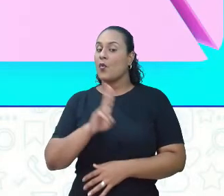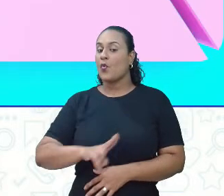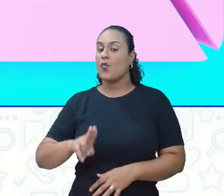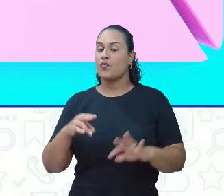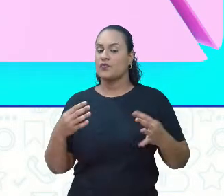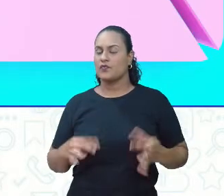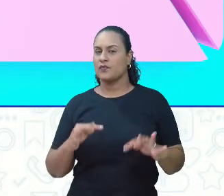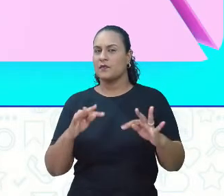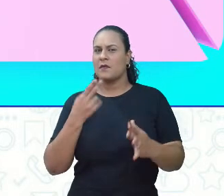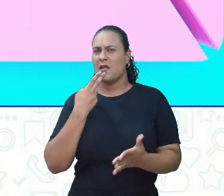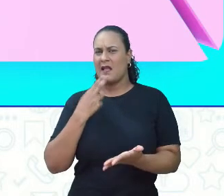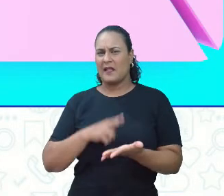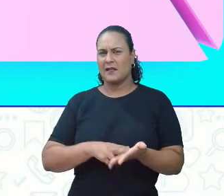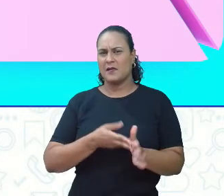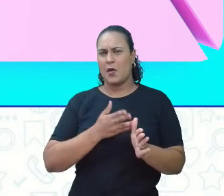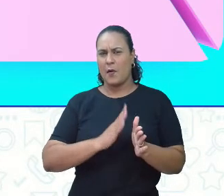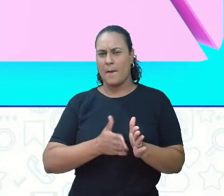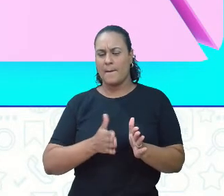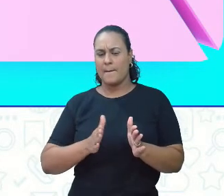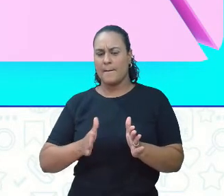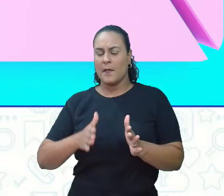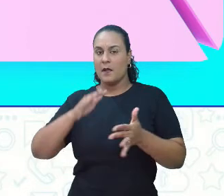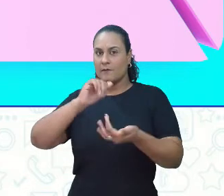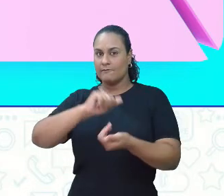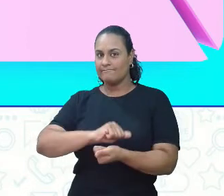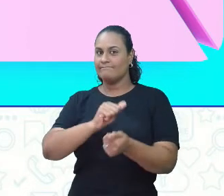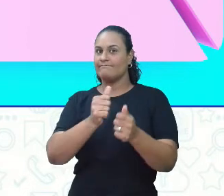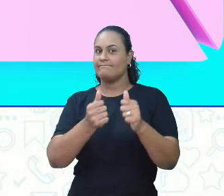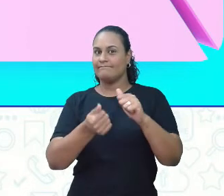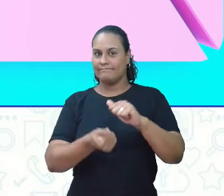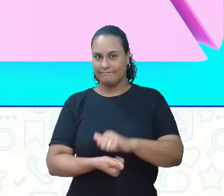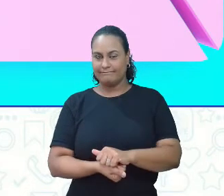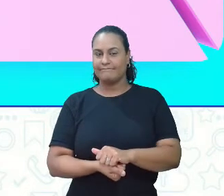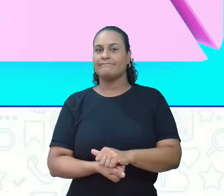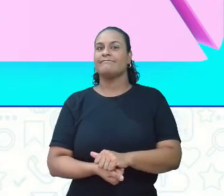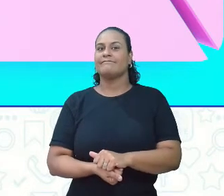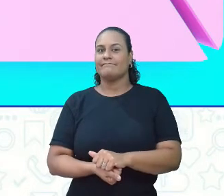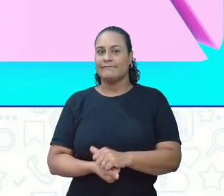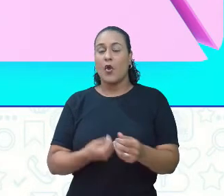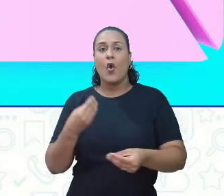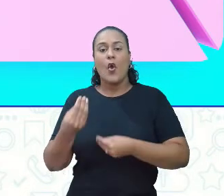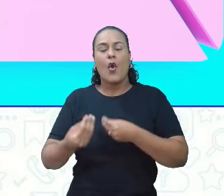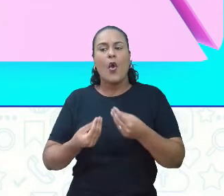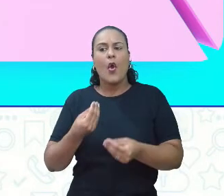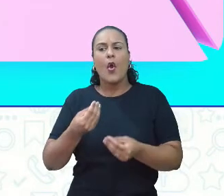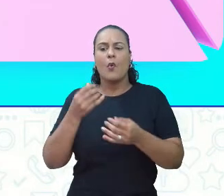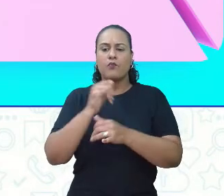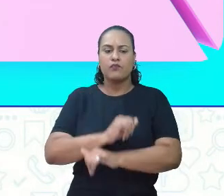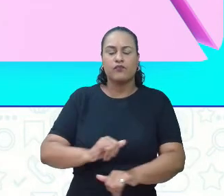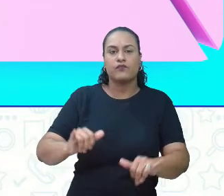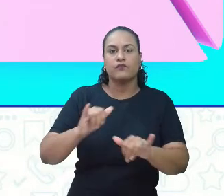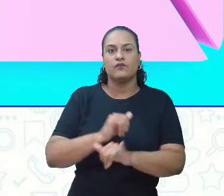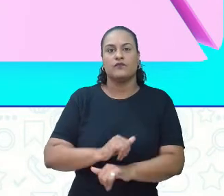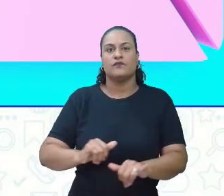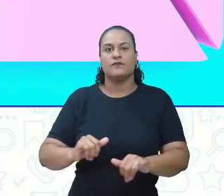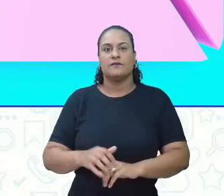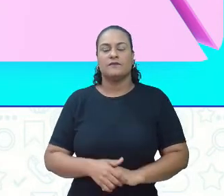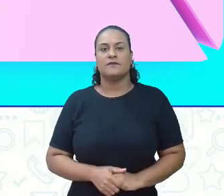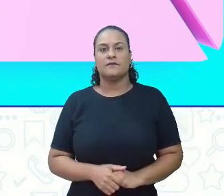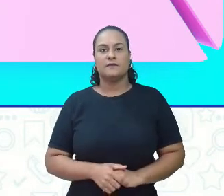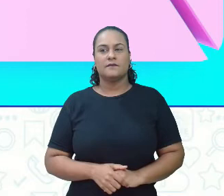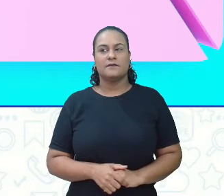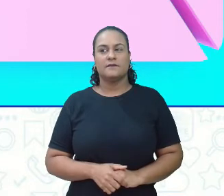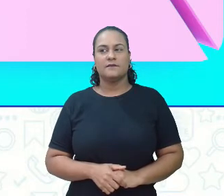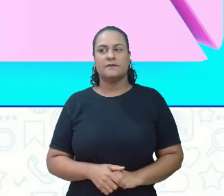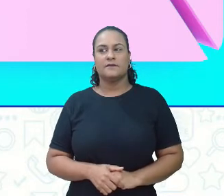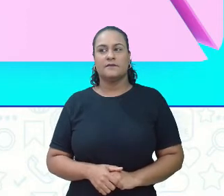carta passou por um processo de adaptação na forma de transmissão e deixou...